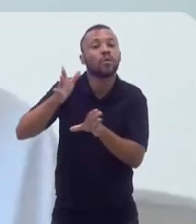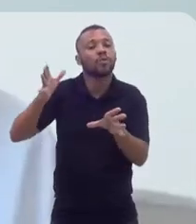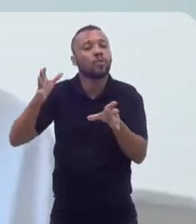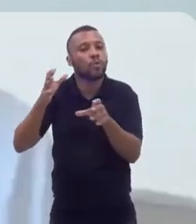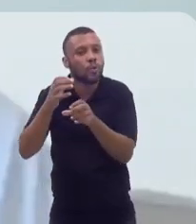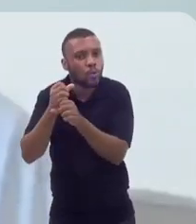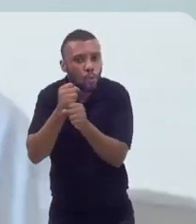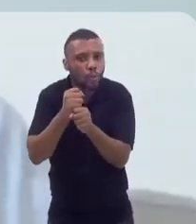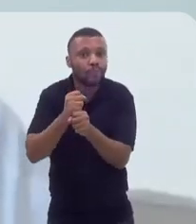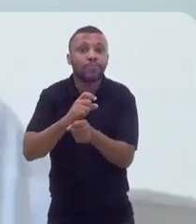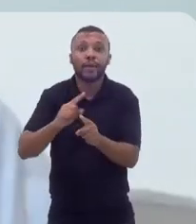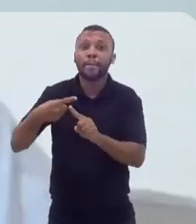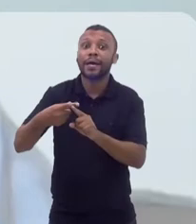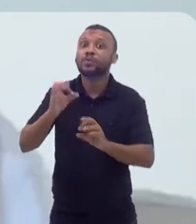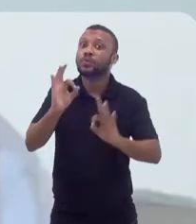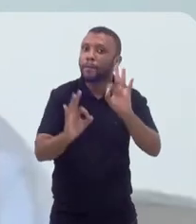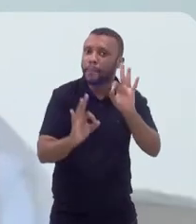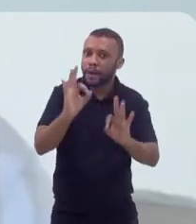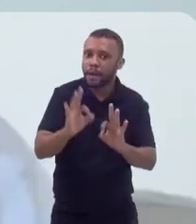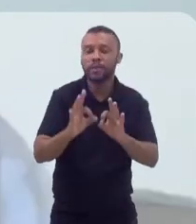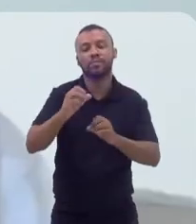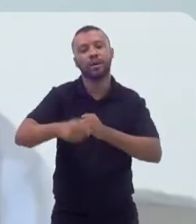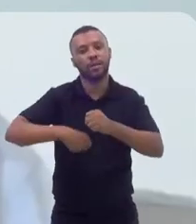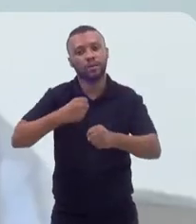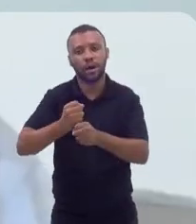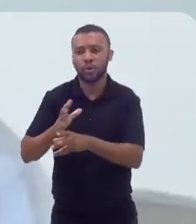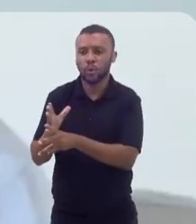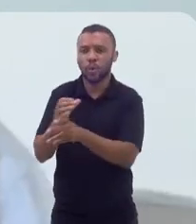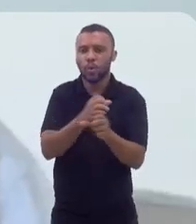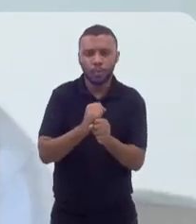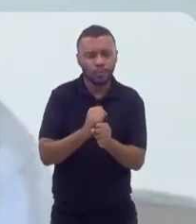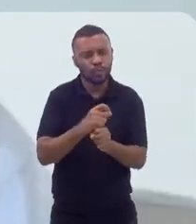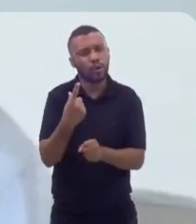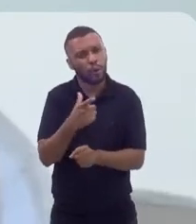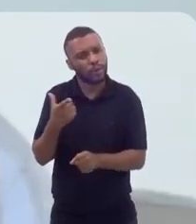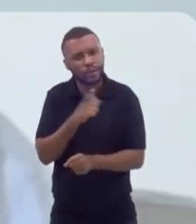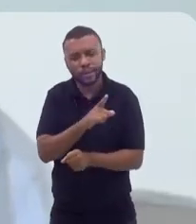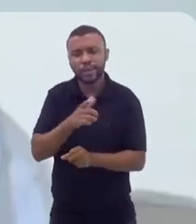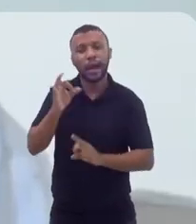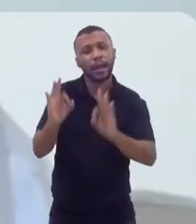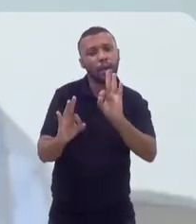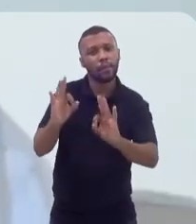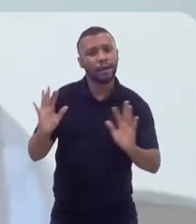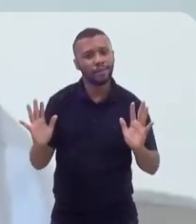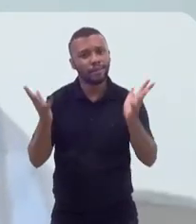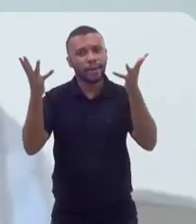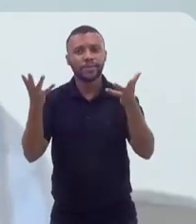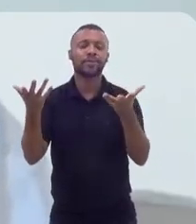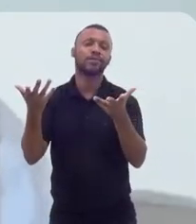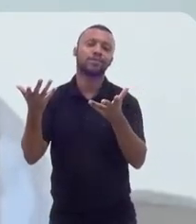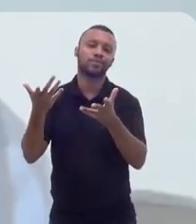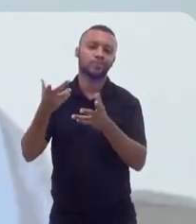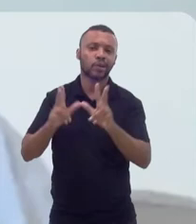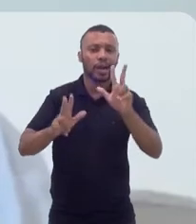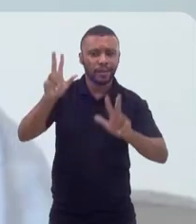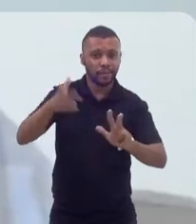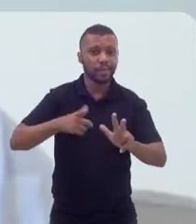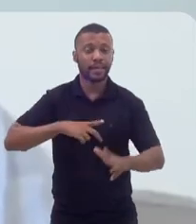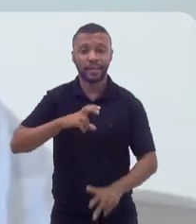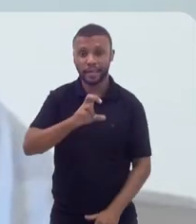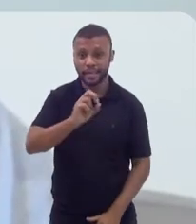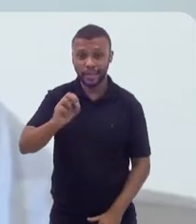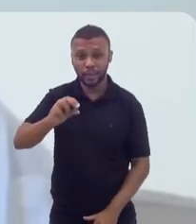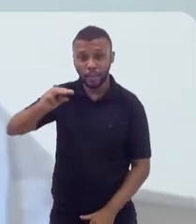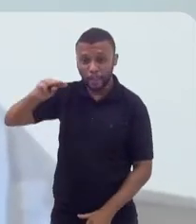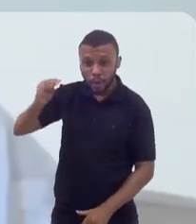plano plurianual nacional, nós podemos fazer o carnaval, de um ano para o outro, começar a ter 500 milhões de